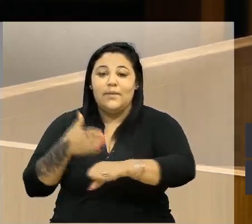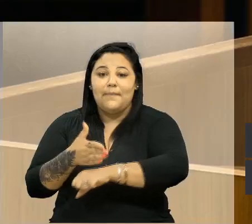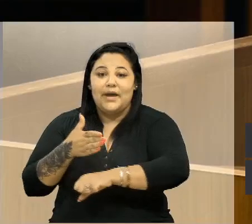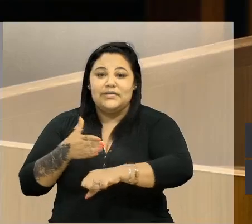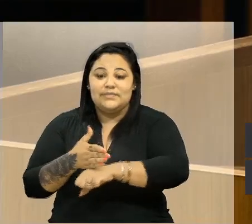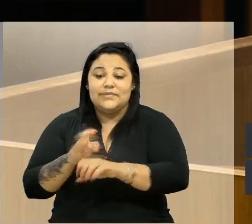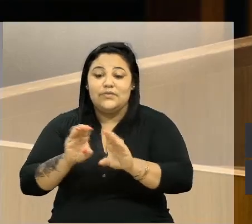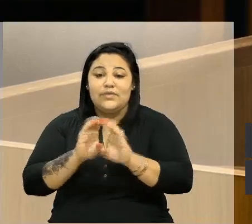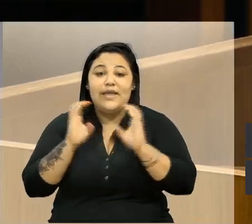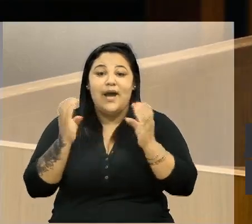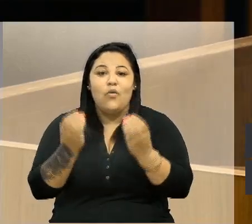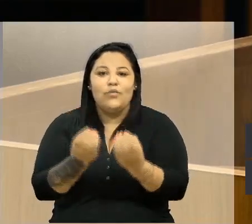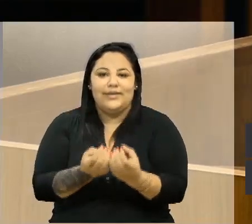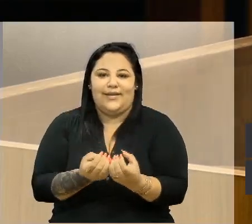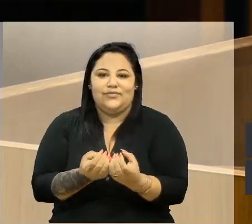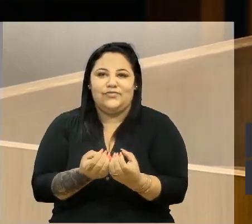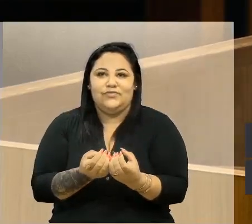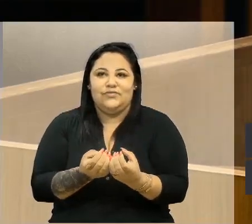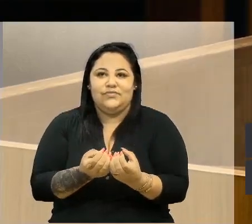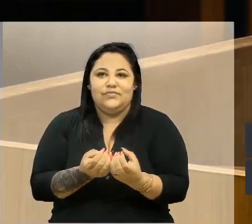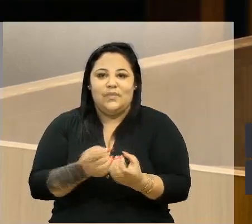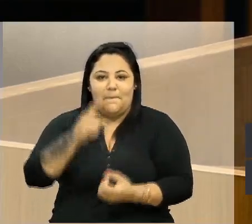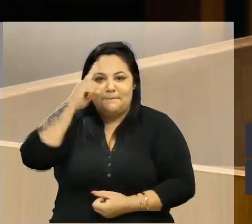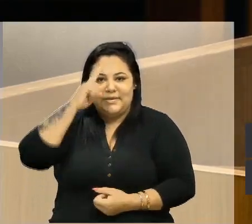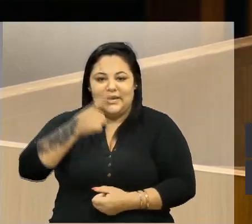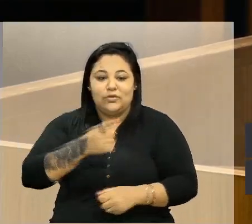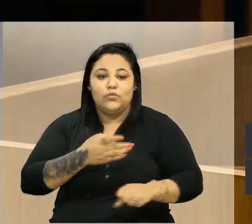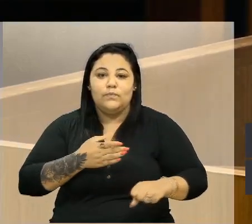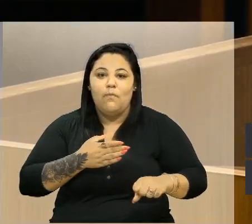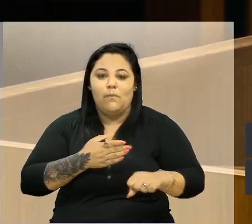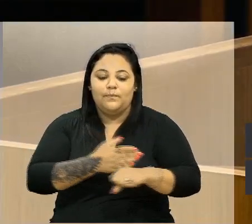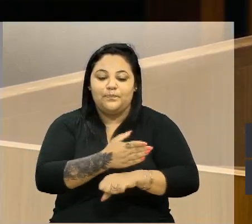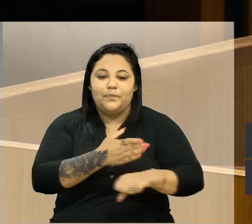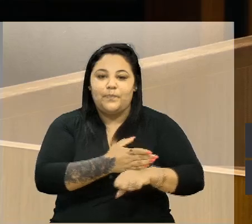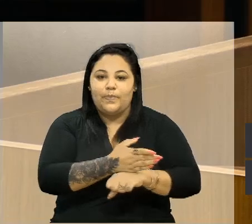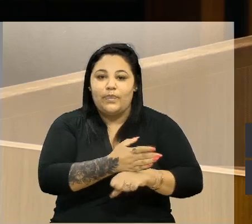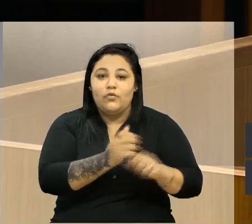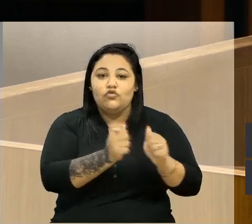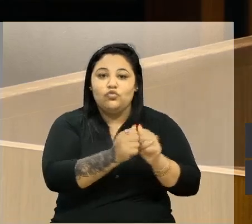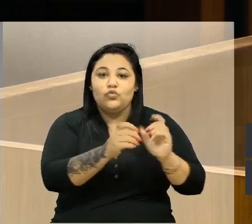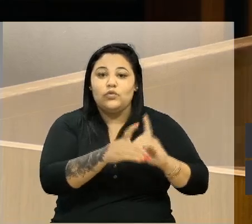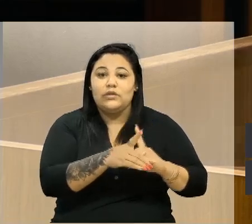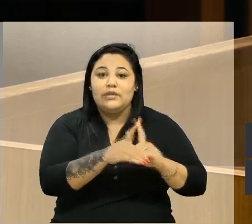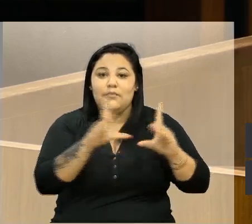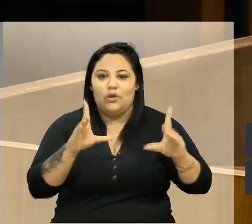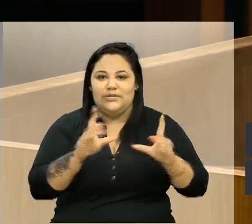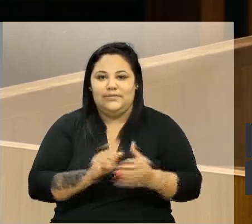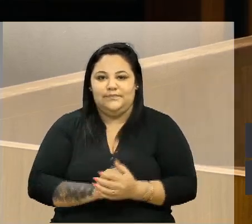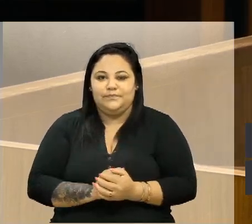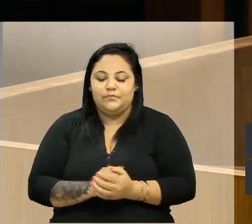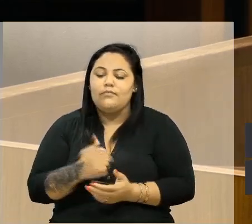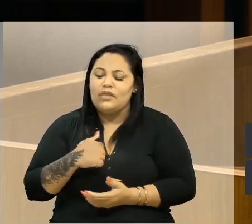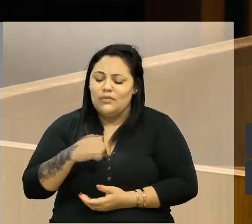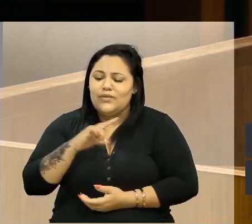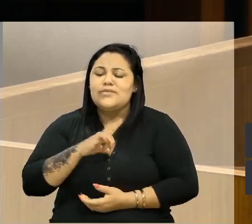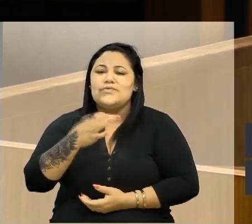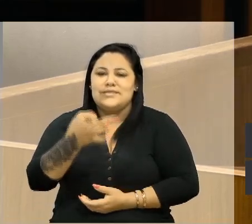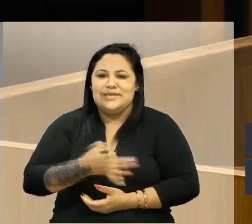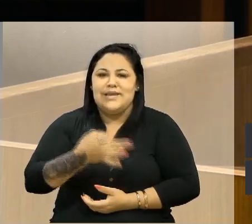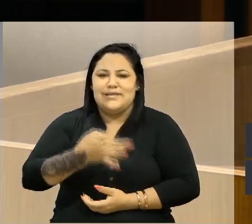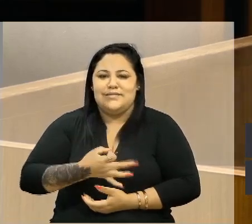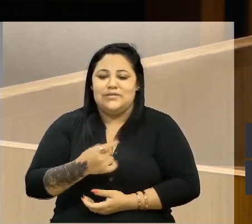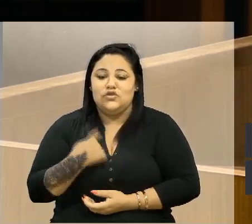da comunidade, um mandato participativo e democrático. Eu tenho certeza que nós